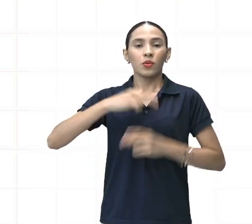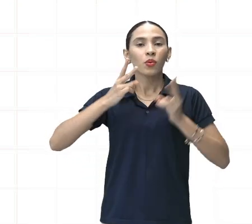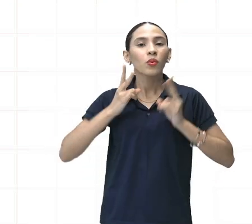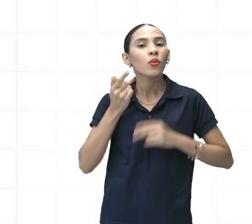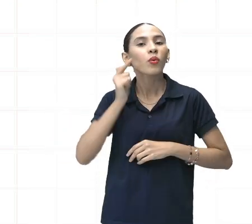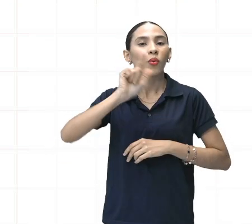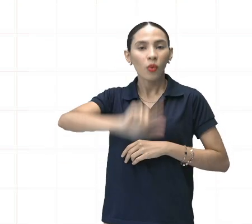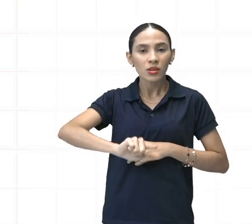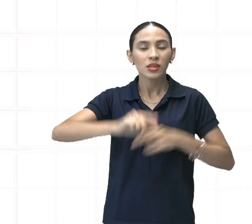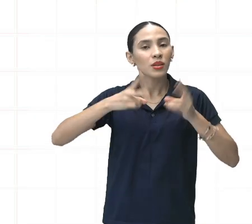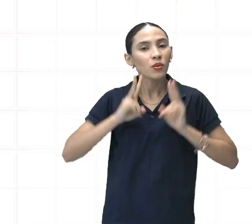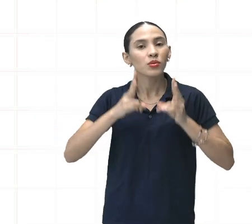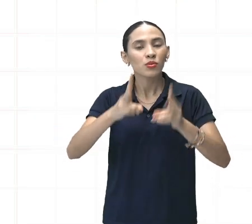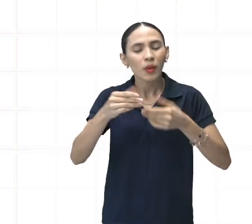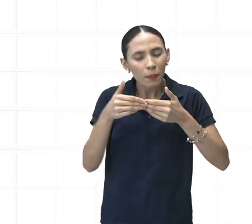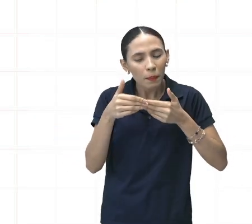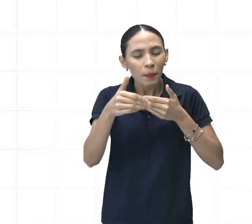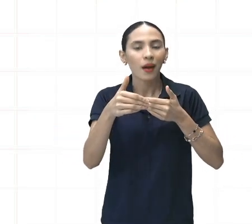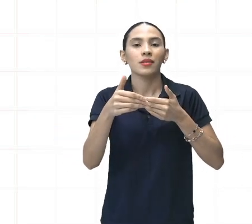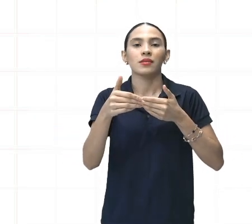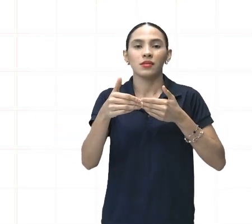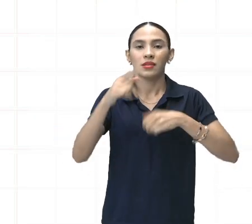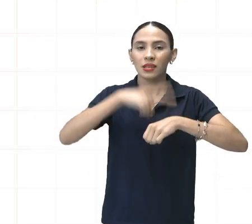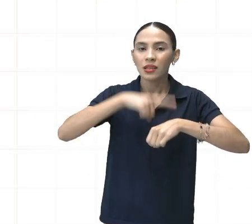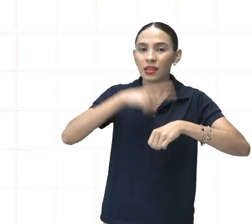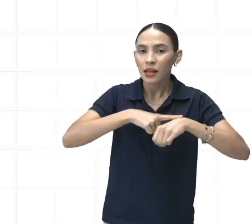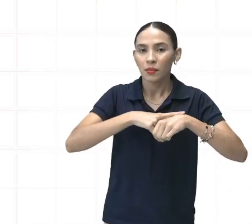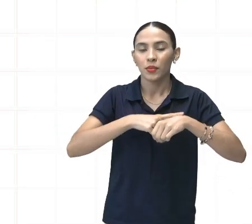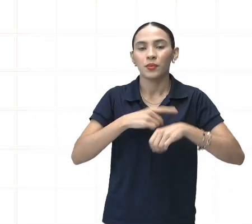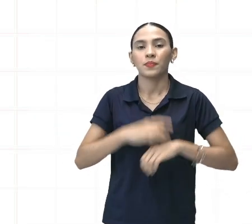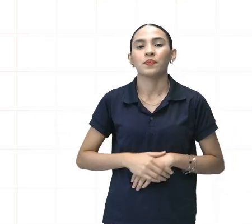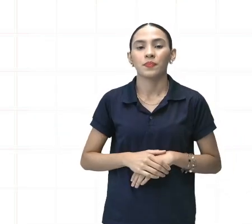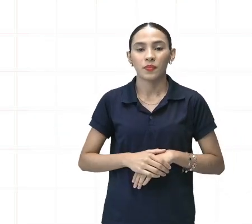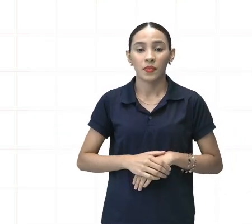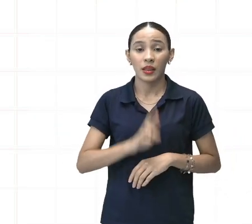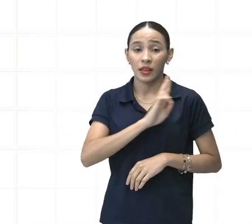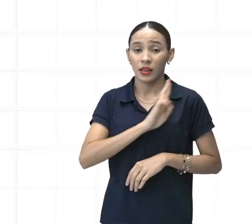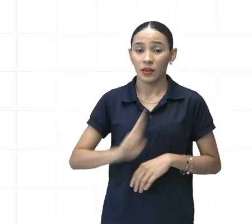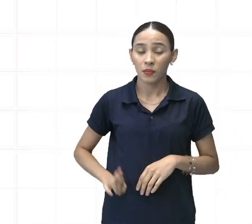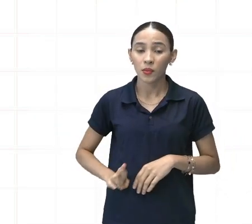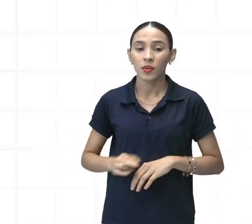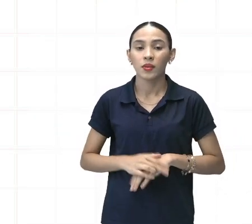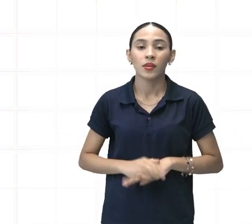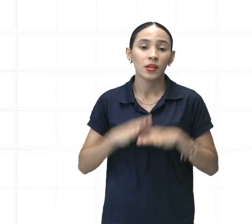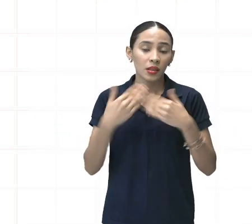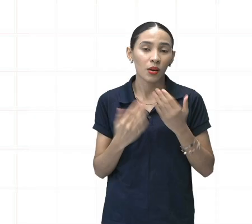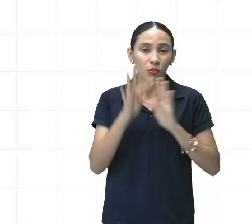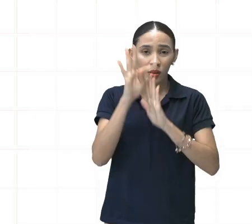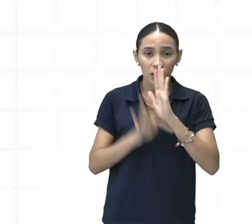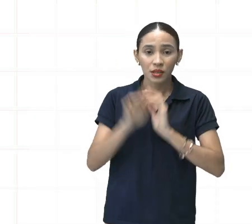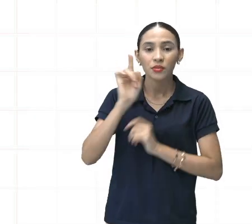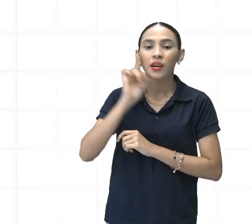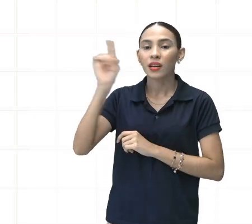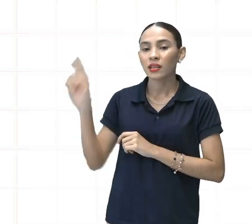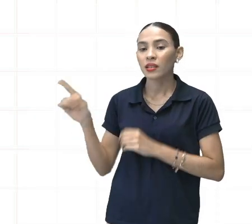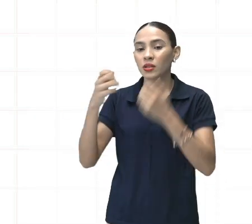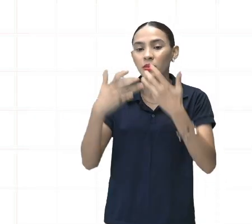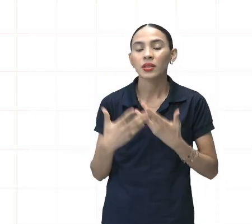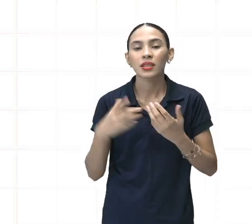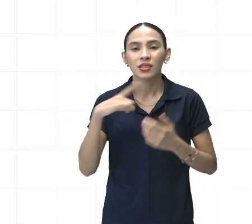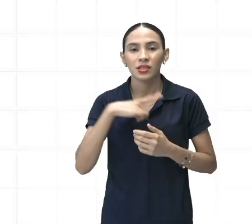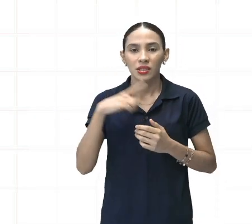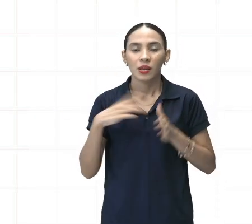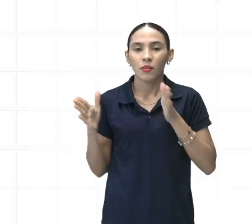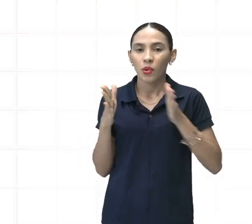então, ficar um pouquinho mais de tempo do que deveria na presidência da República? Como o próprio texto fala para a gente, existia